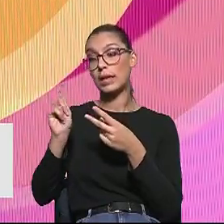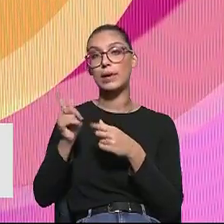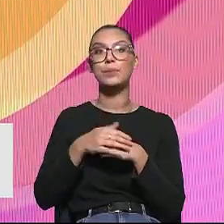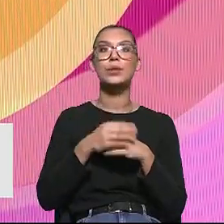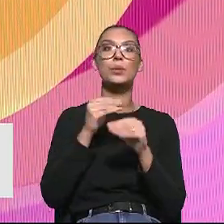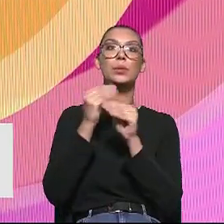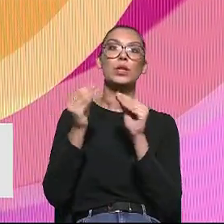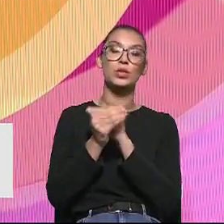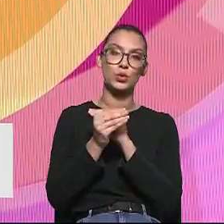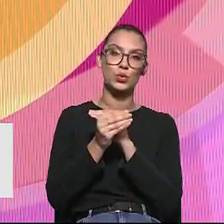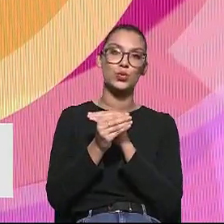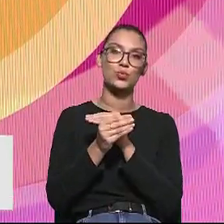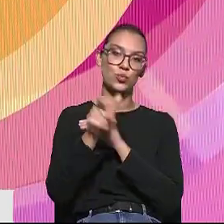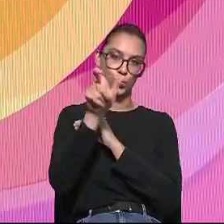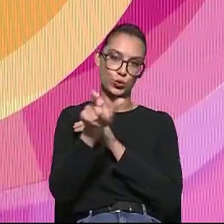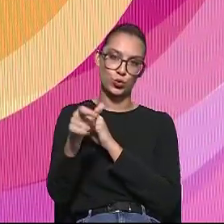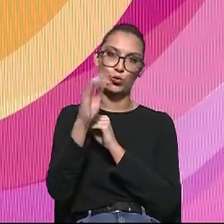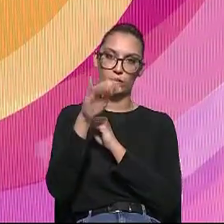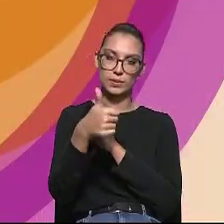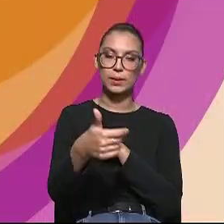semana. Vamos ao primeiro jogo da tarde.